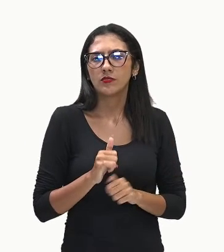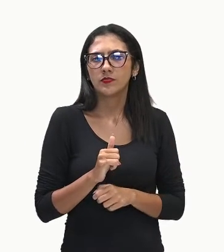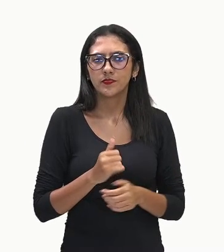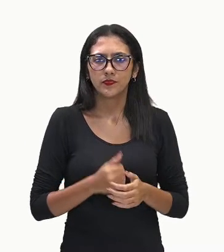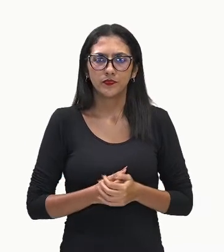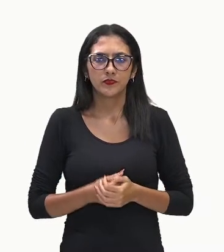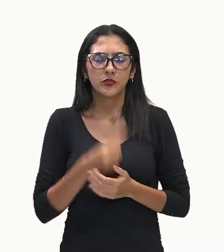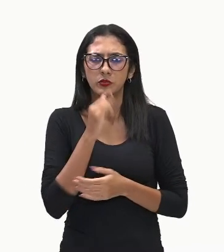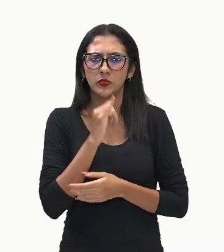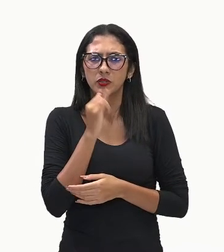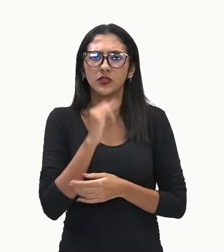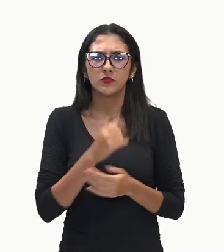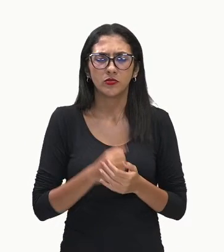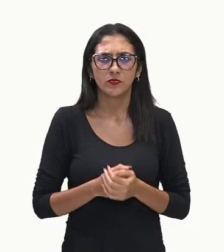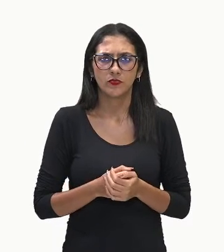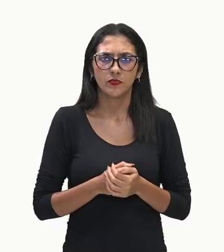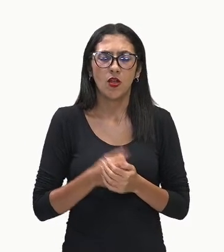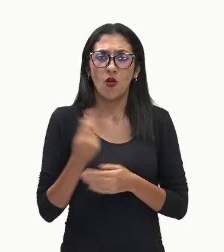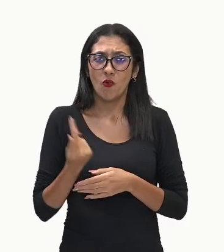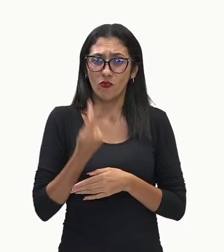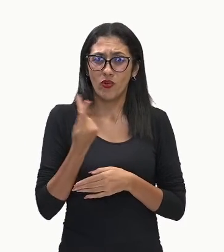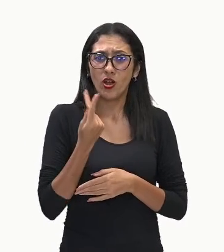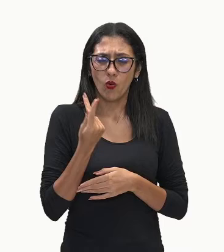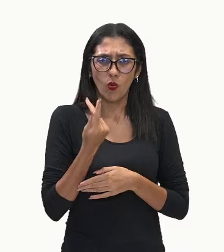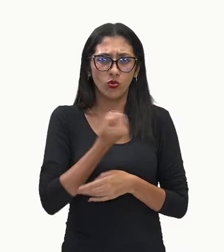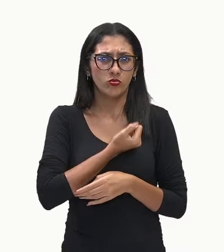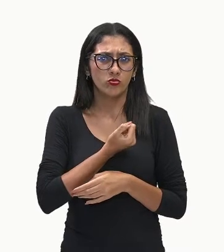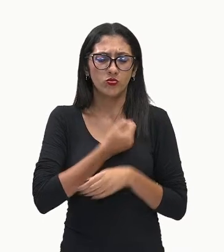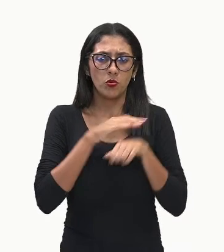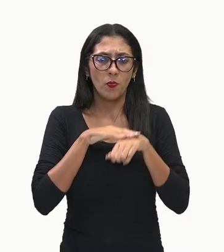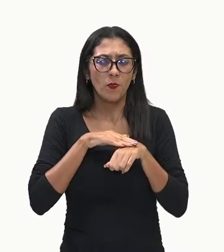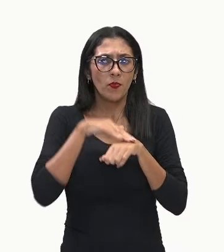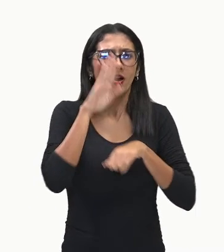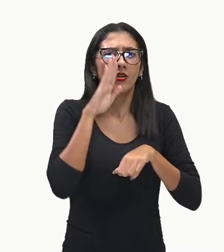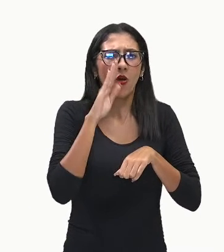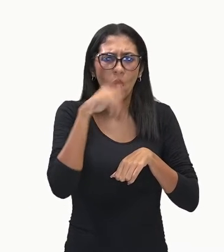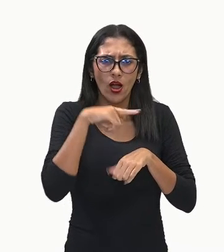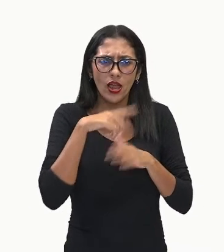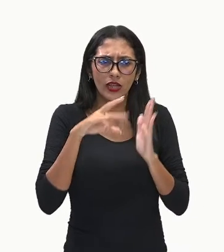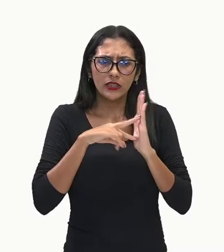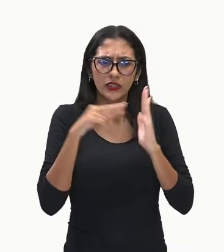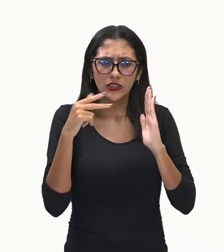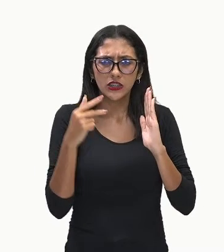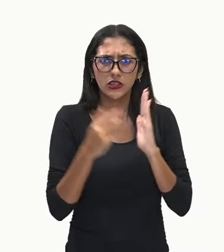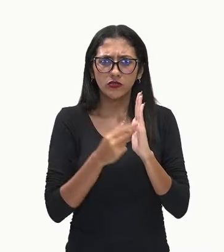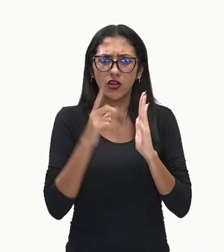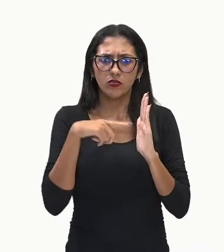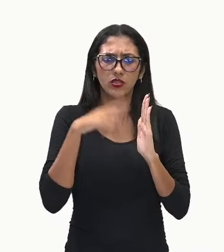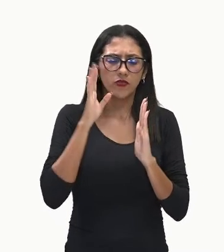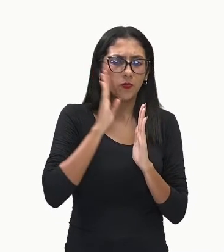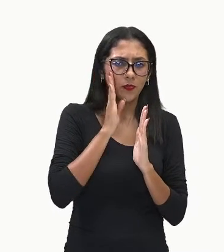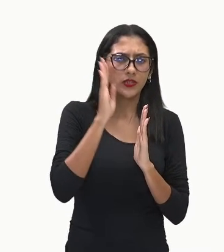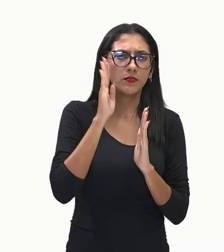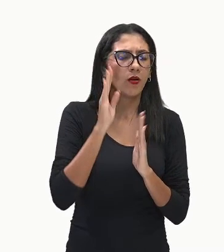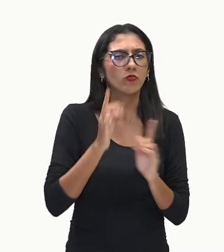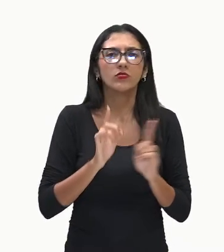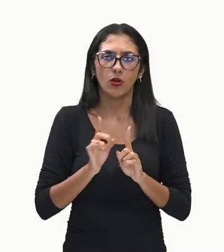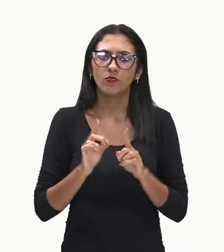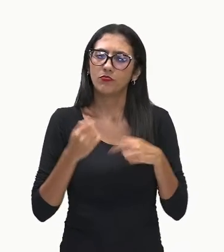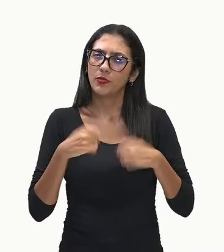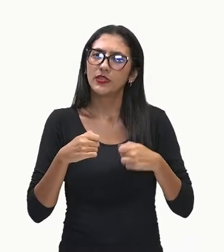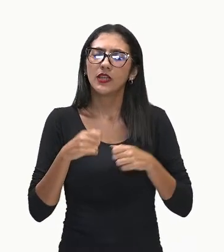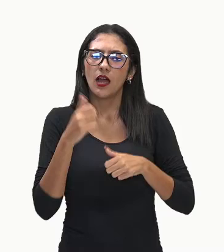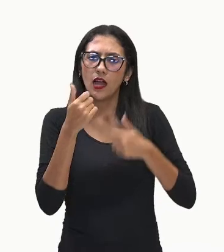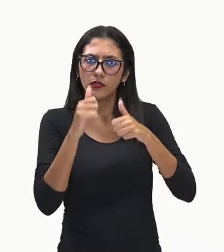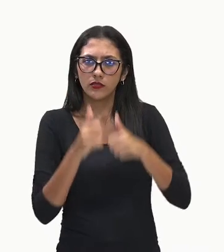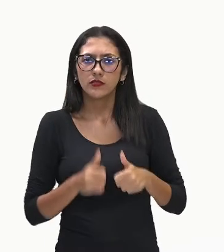sempre o maior número representa, né, maior taxa ou vice-versa. Então tudo isso tem que ser analisado. Olha